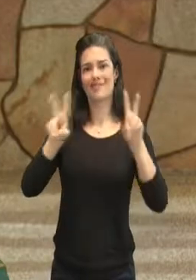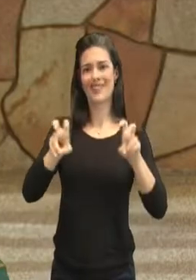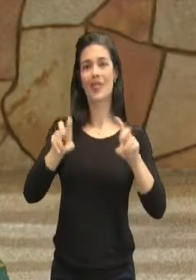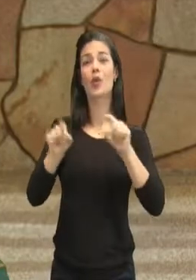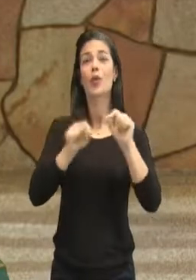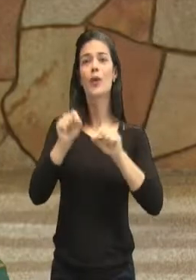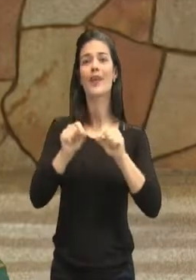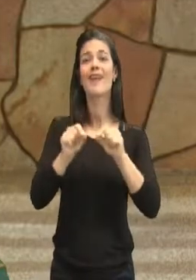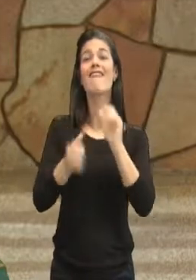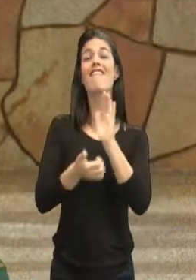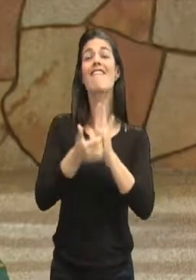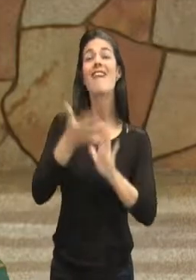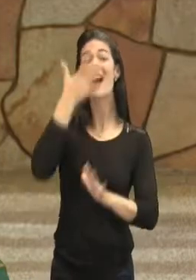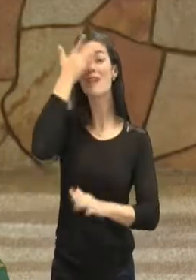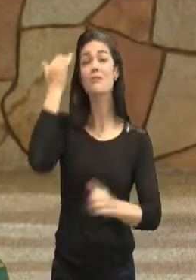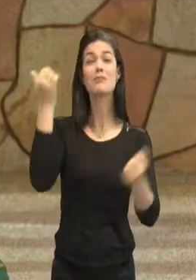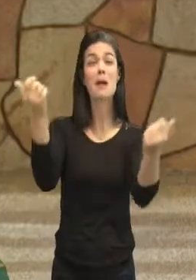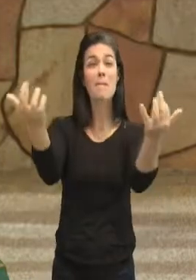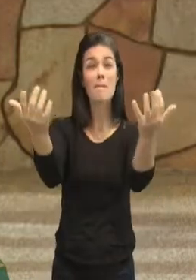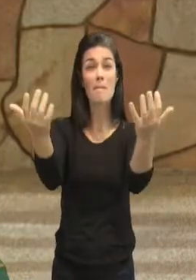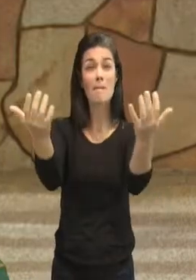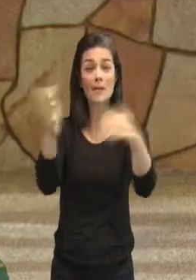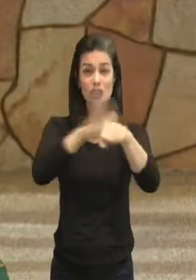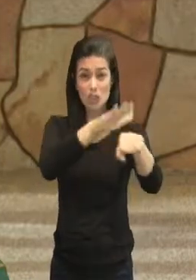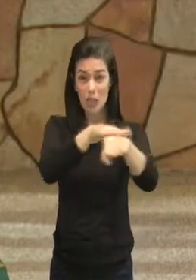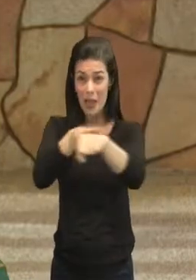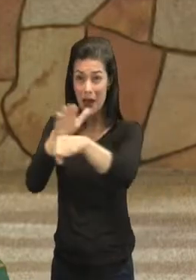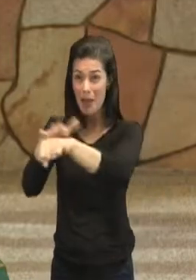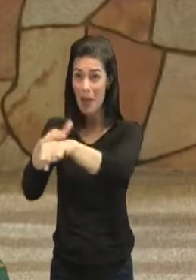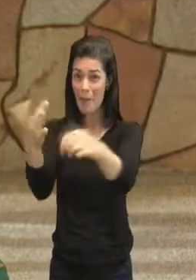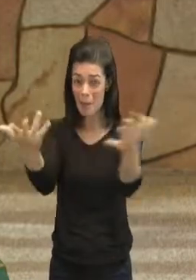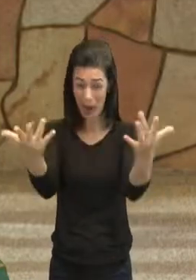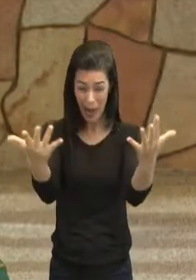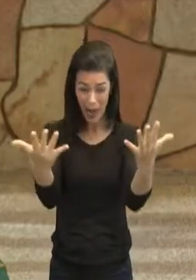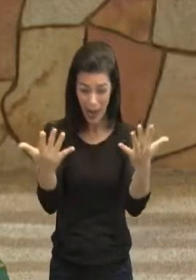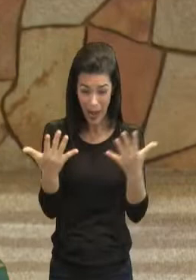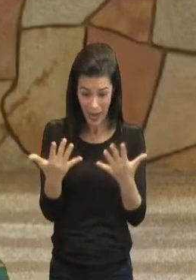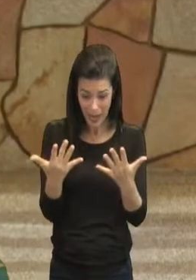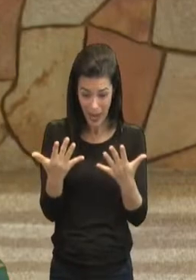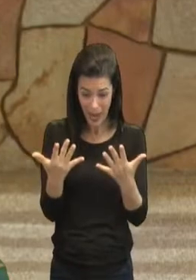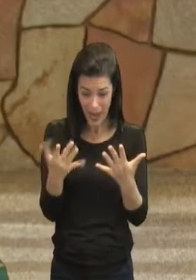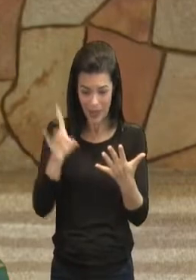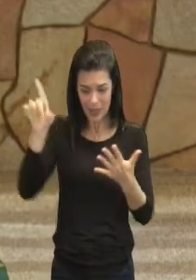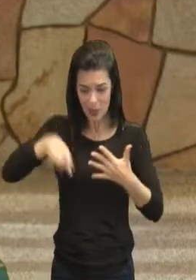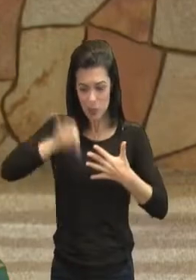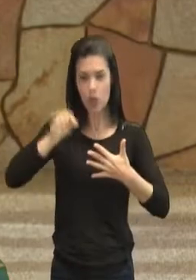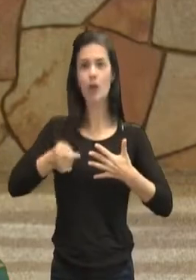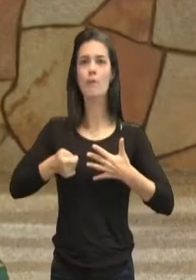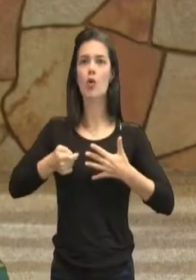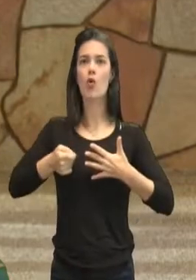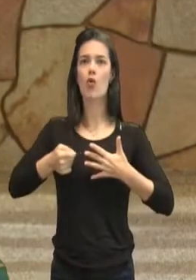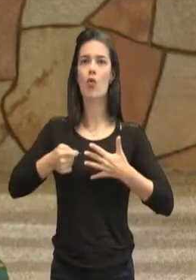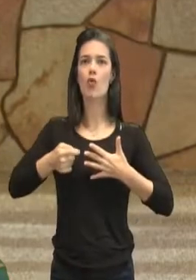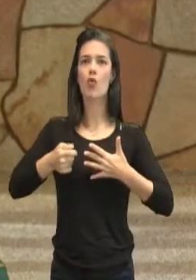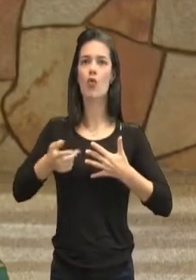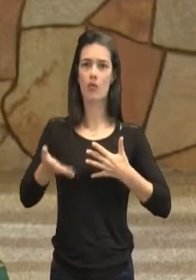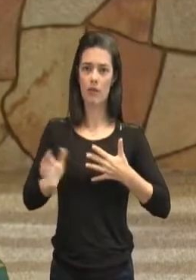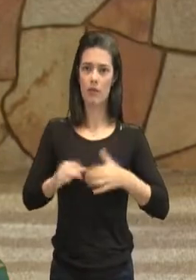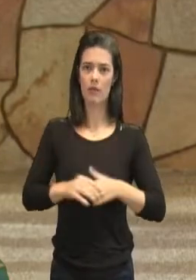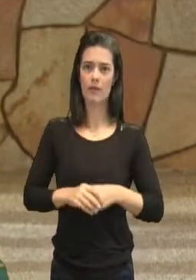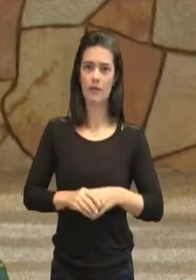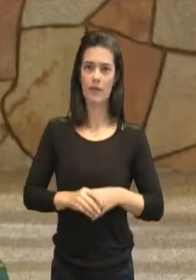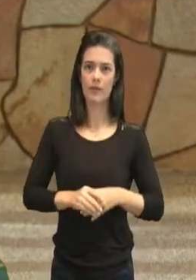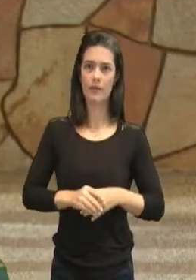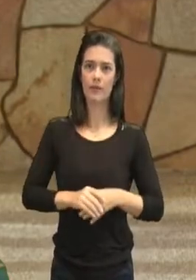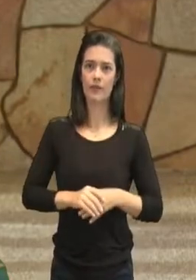outra parábola, e a palavra que eu quero refletir com você aqui, observar com você, é essa que para o português é traduzida